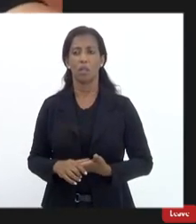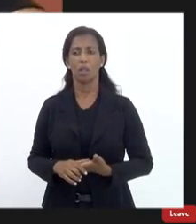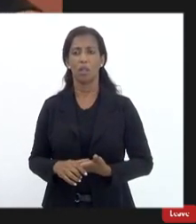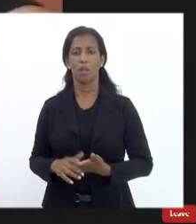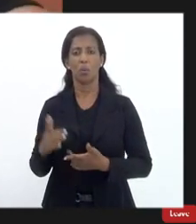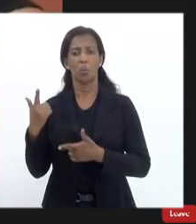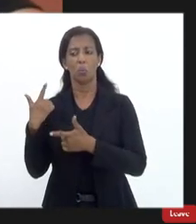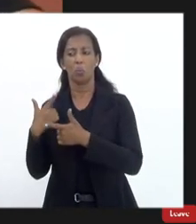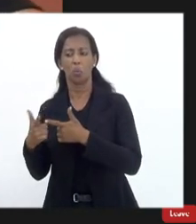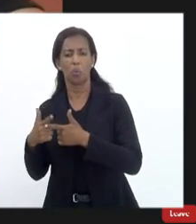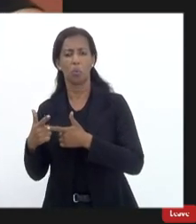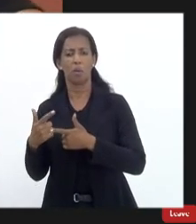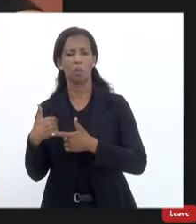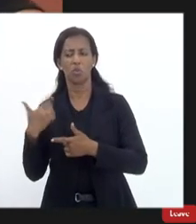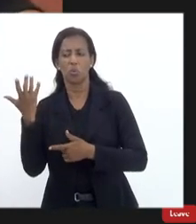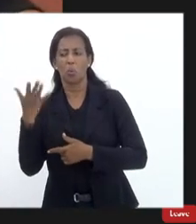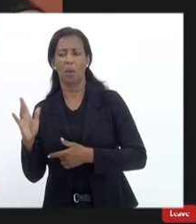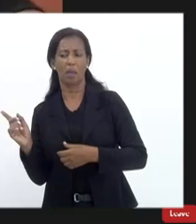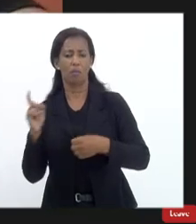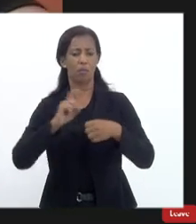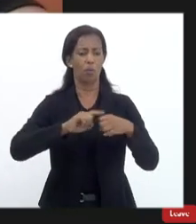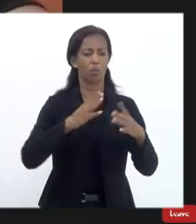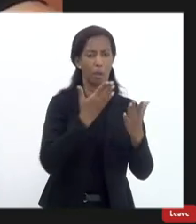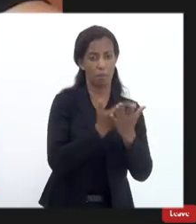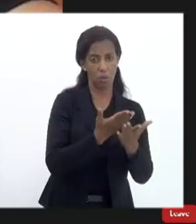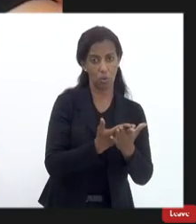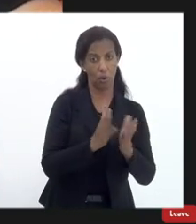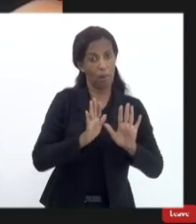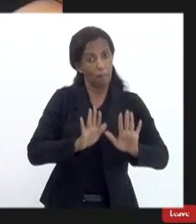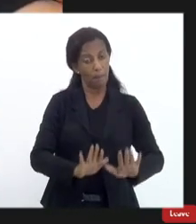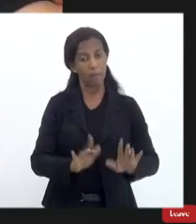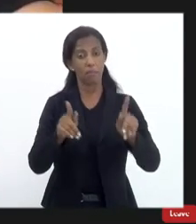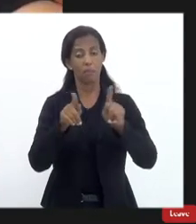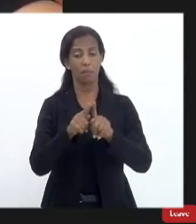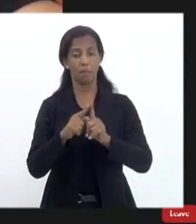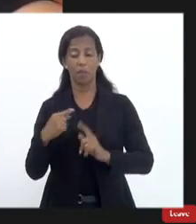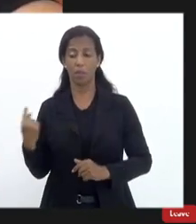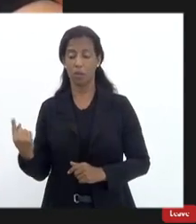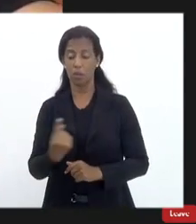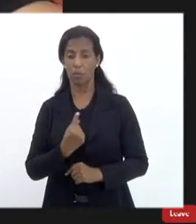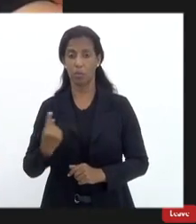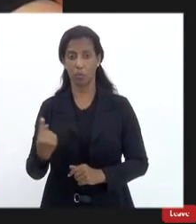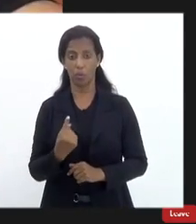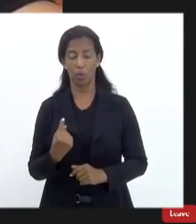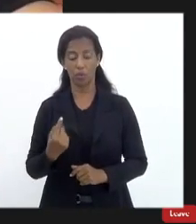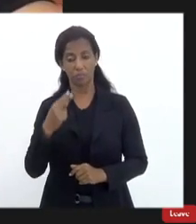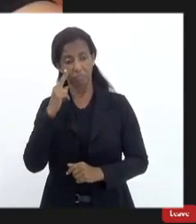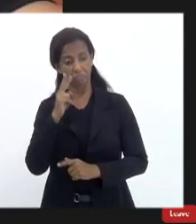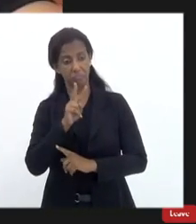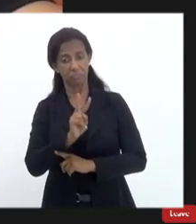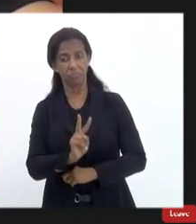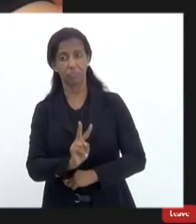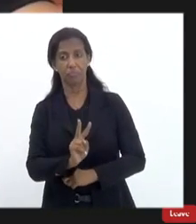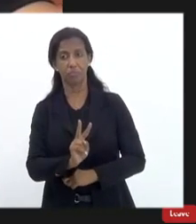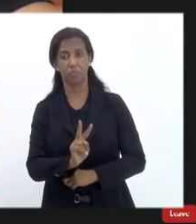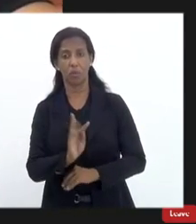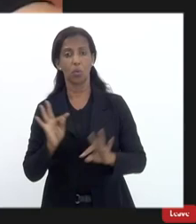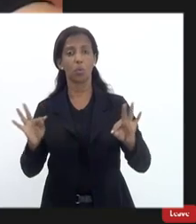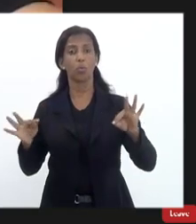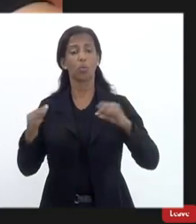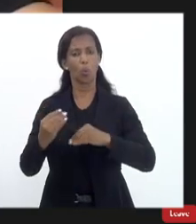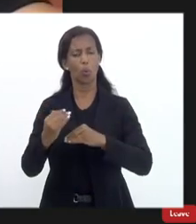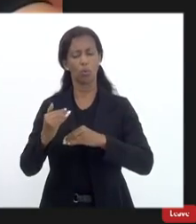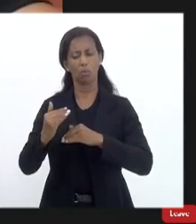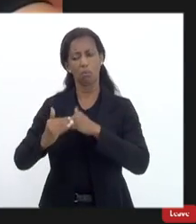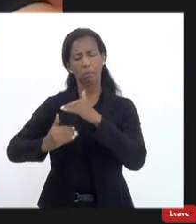não ir para a escola, não voltar às suas atividades normais. Entretanto, a gente vê que todo o